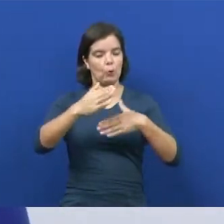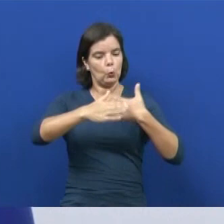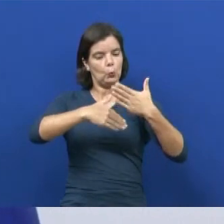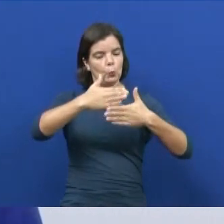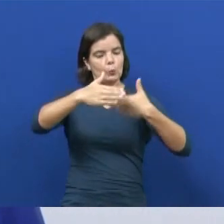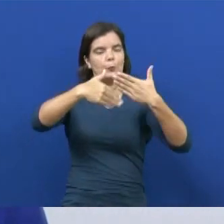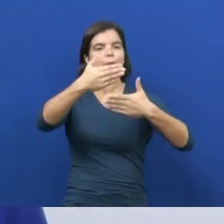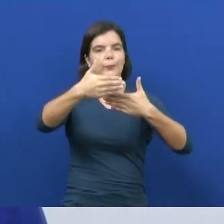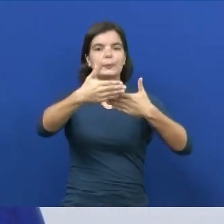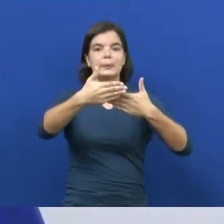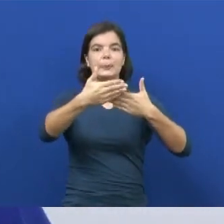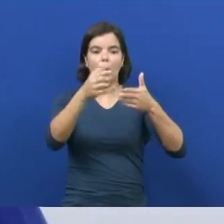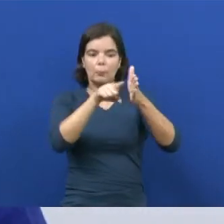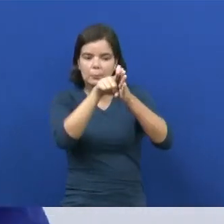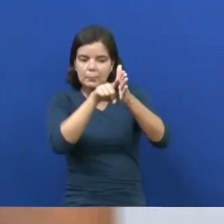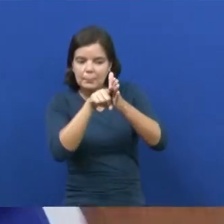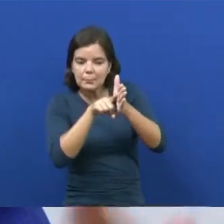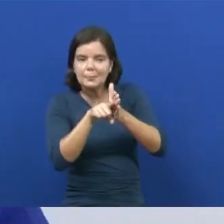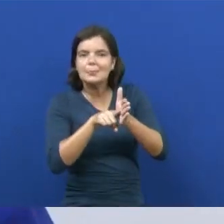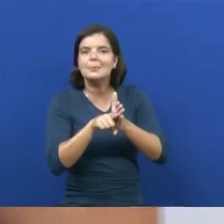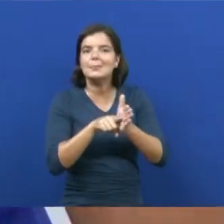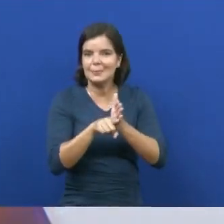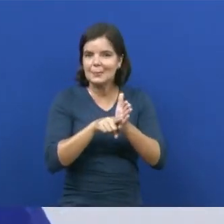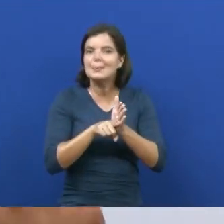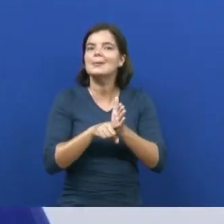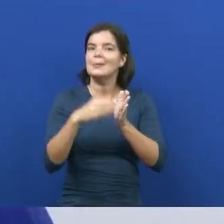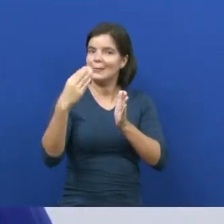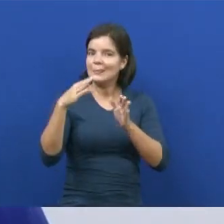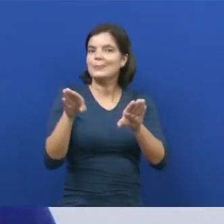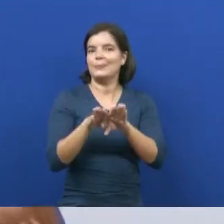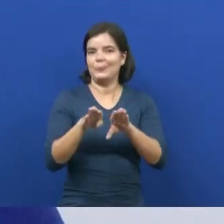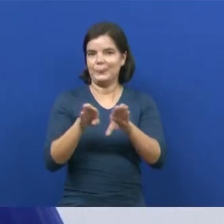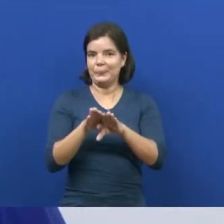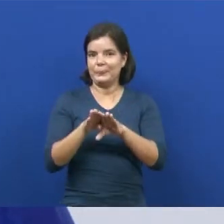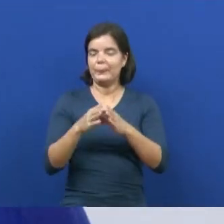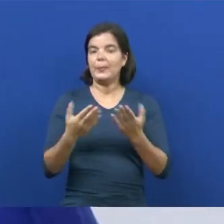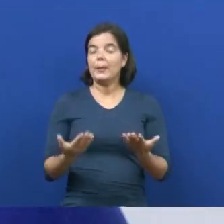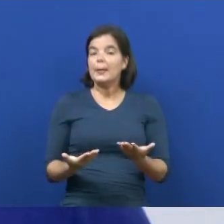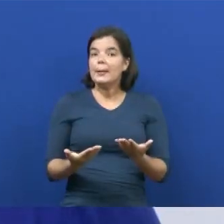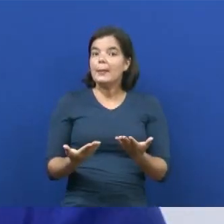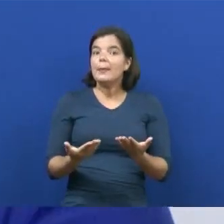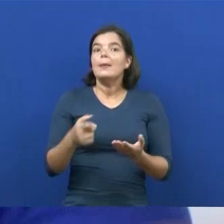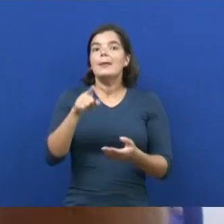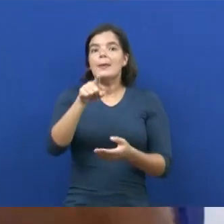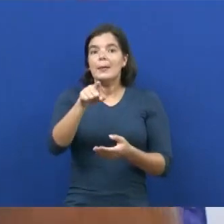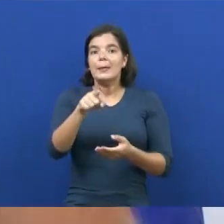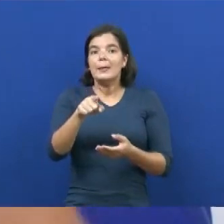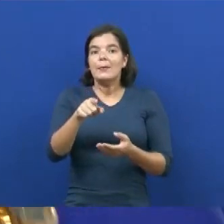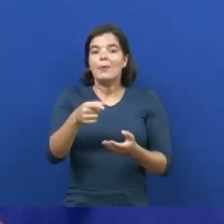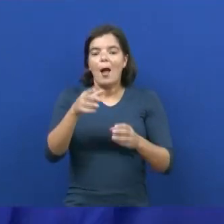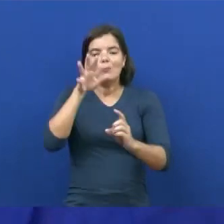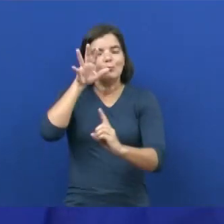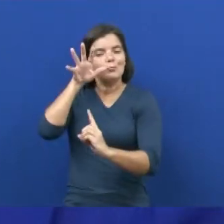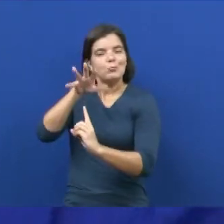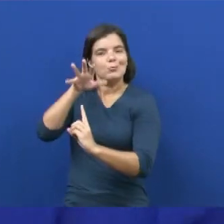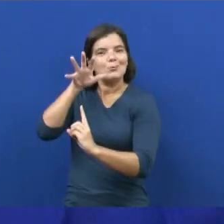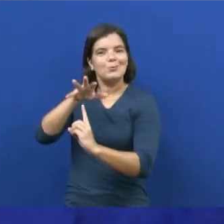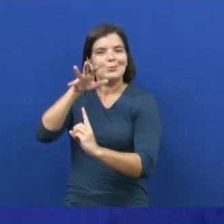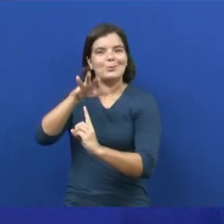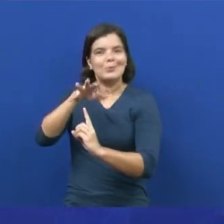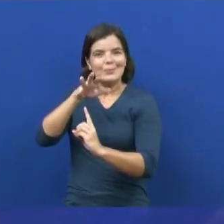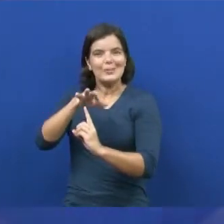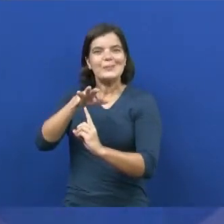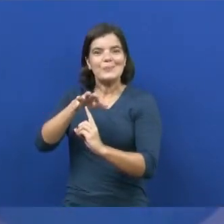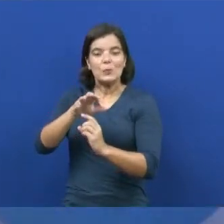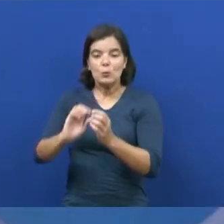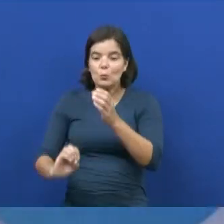avanço científico, né, na ciência também. E é isso, gente, vai influenciar, esse